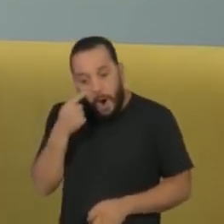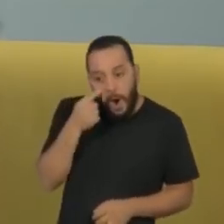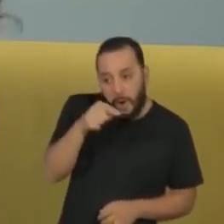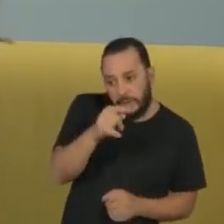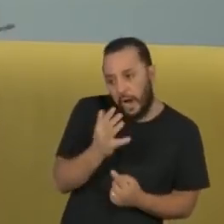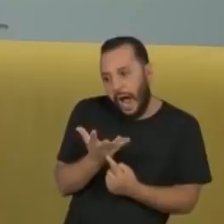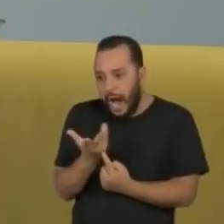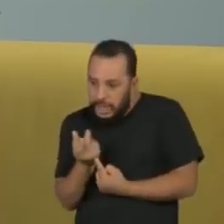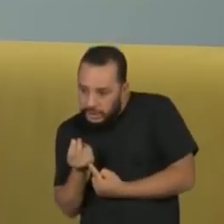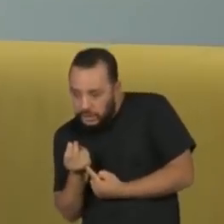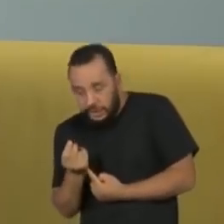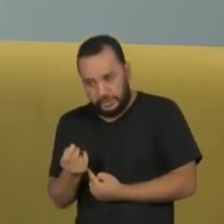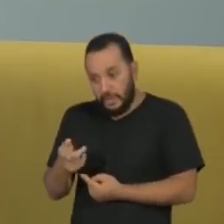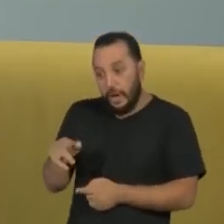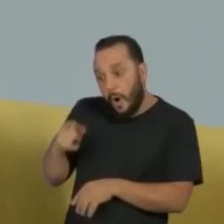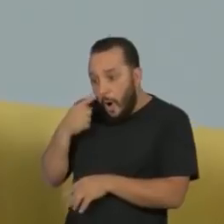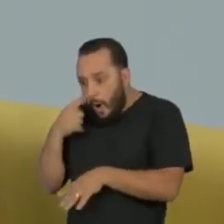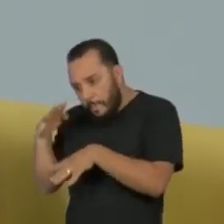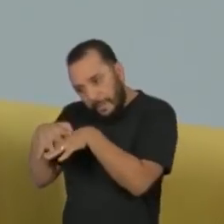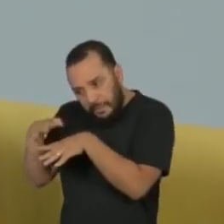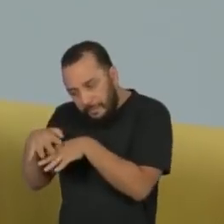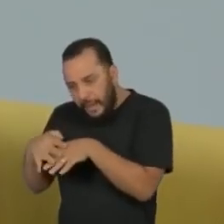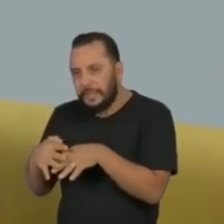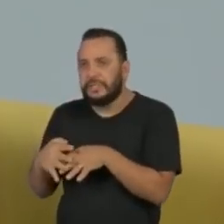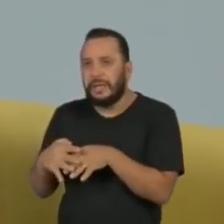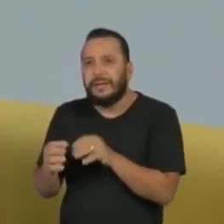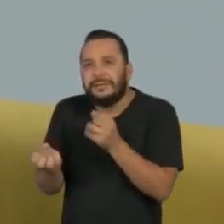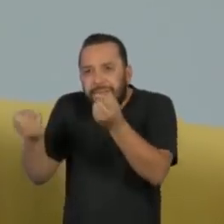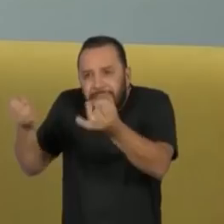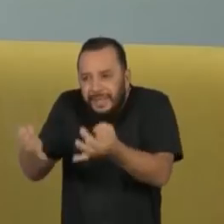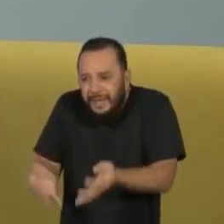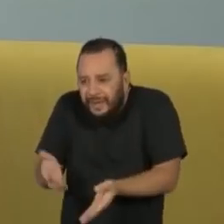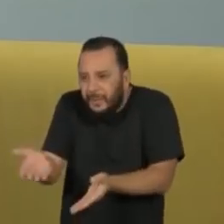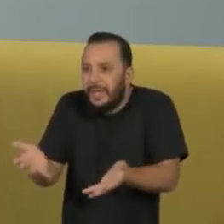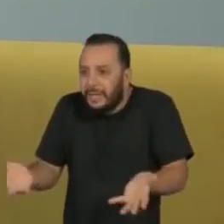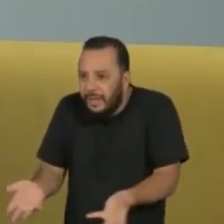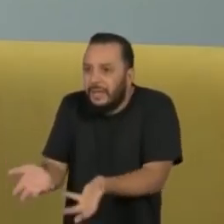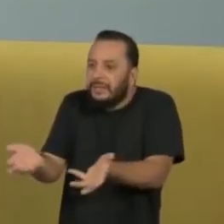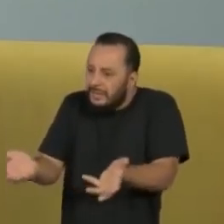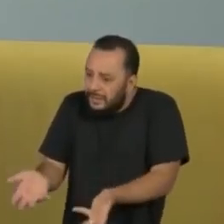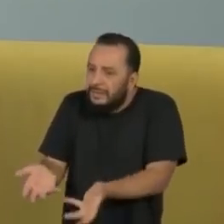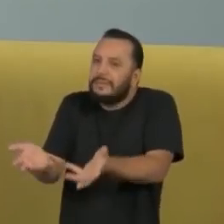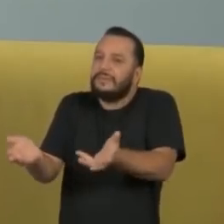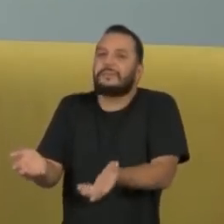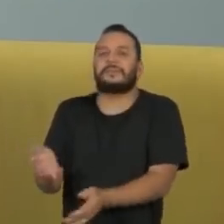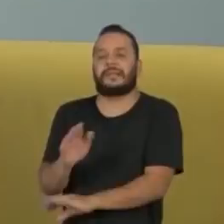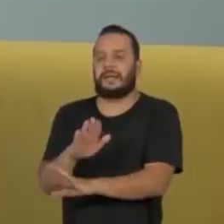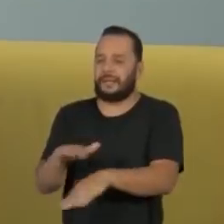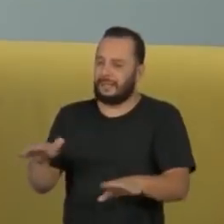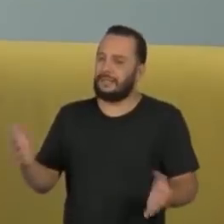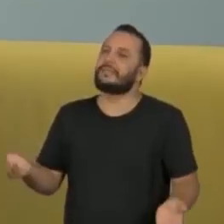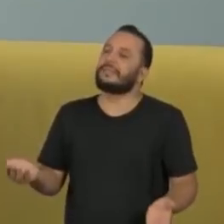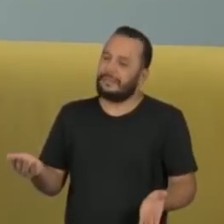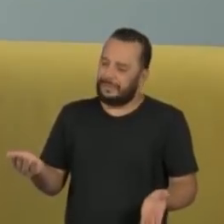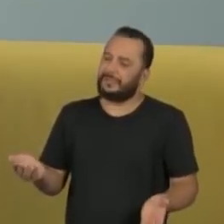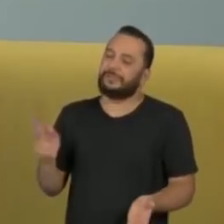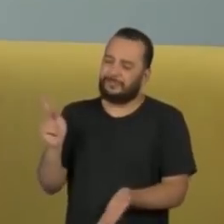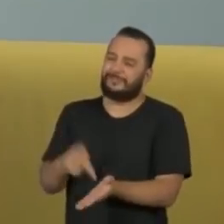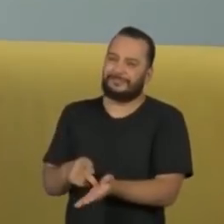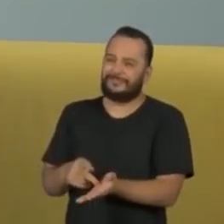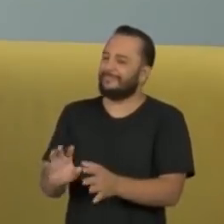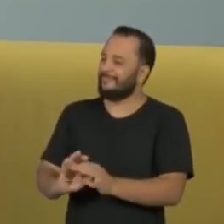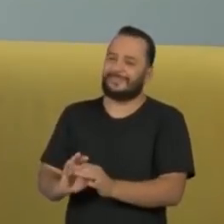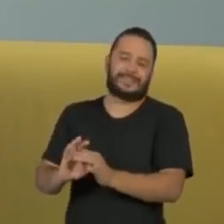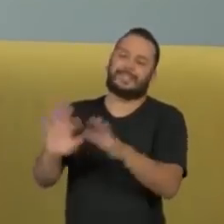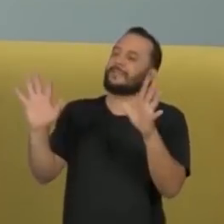olha como você gosta de matemática. Então, isso valorizando e ressaltando para a criança, tá bom? E liberdade.